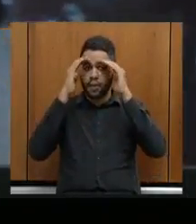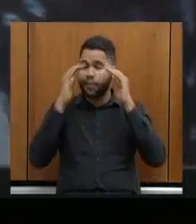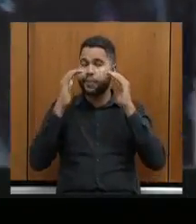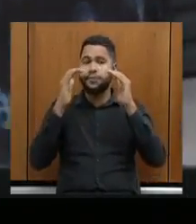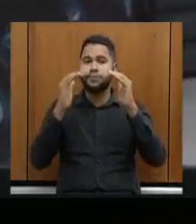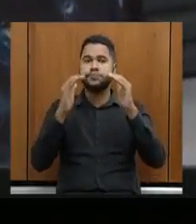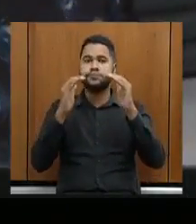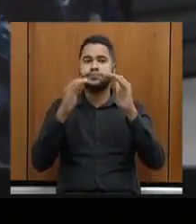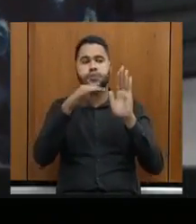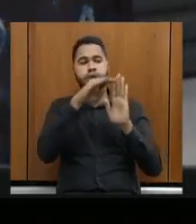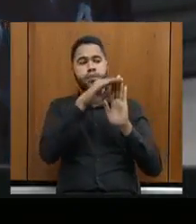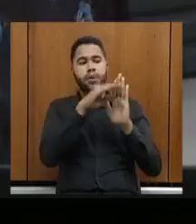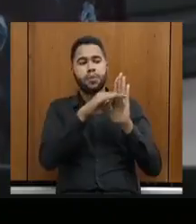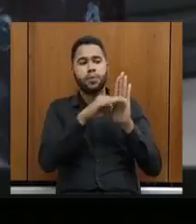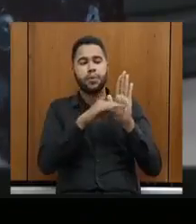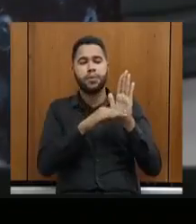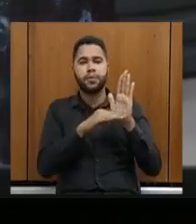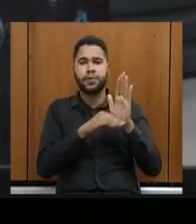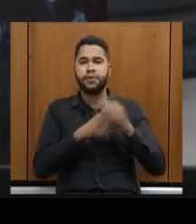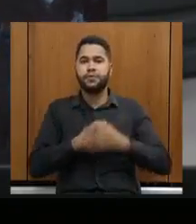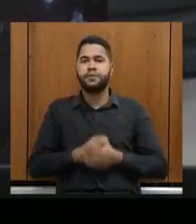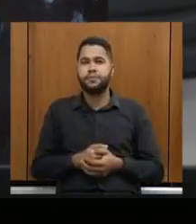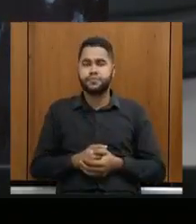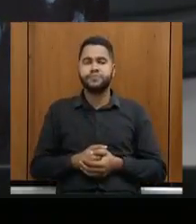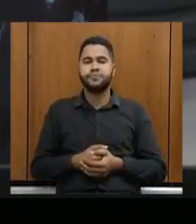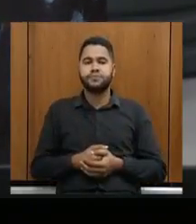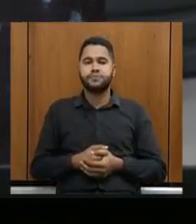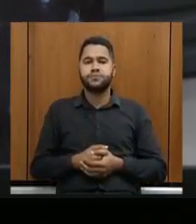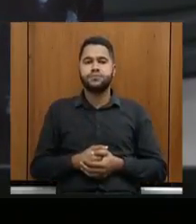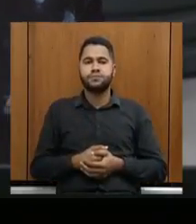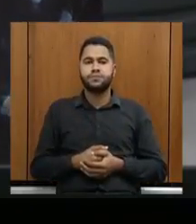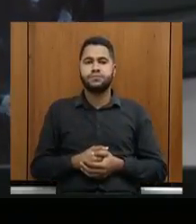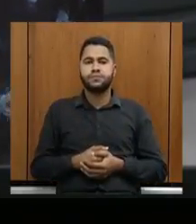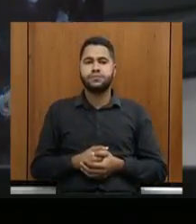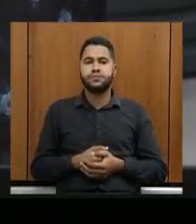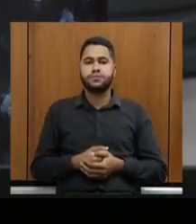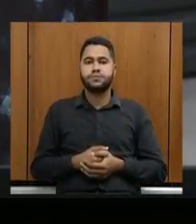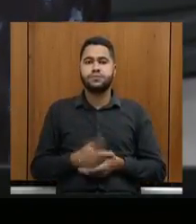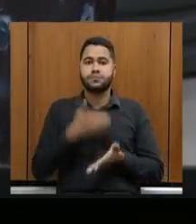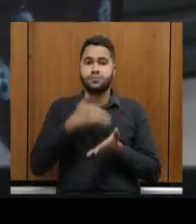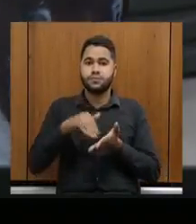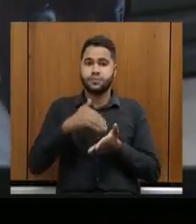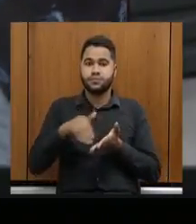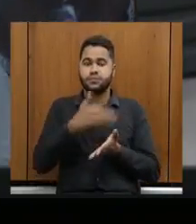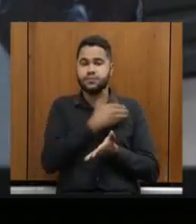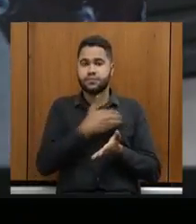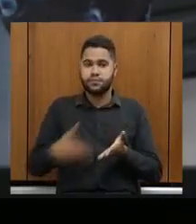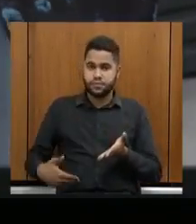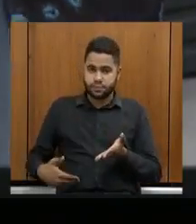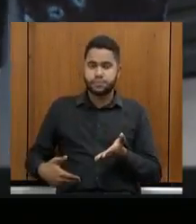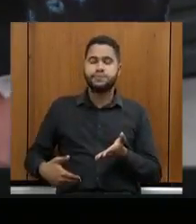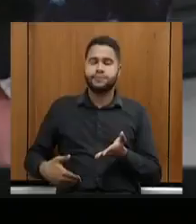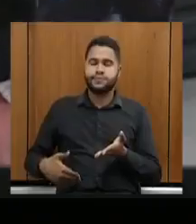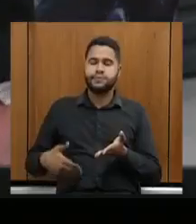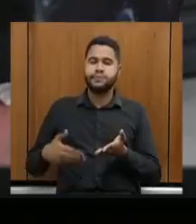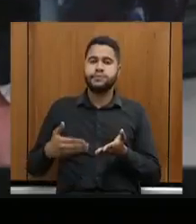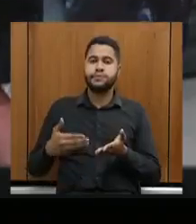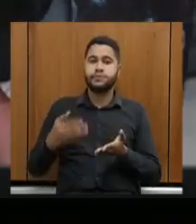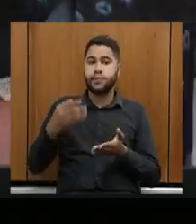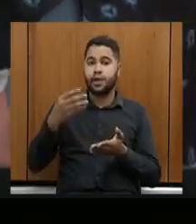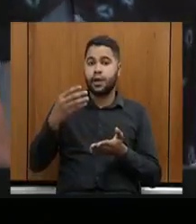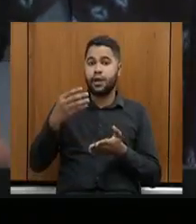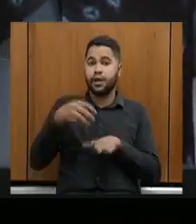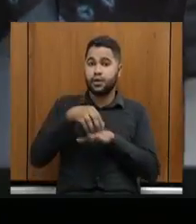as seguintes normas e procedimentos. O secretário de Estado de Cultura e Turismo disporá de até 20